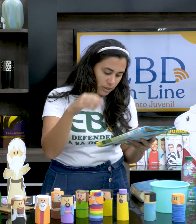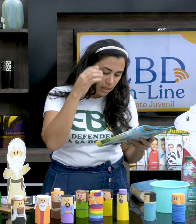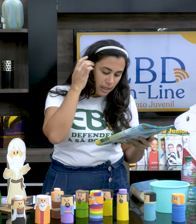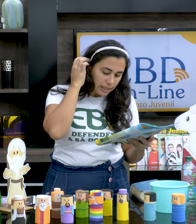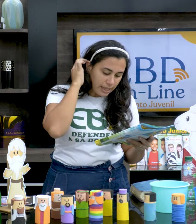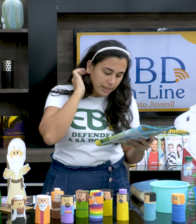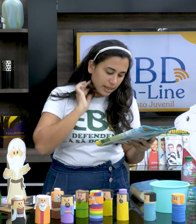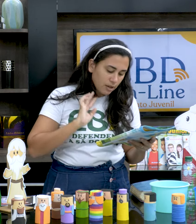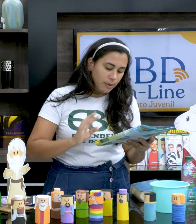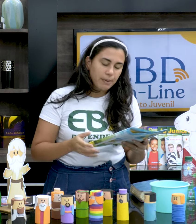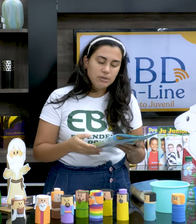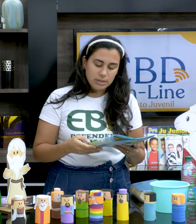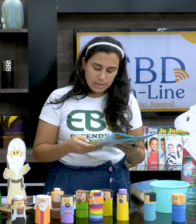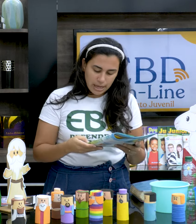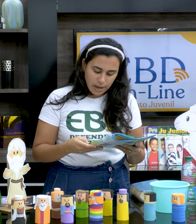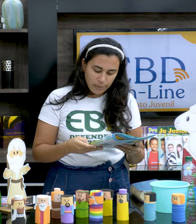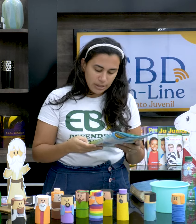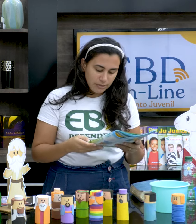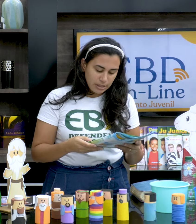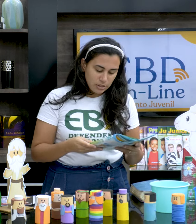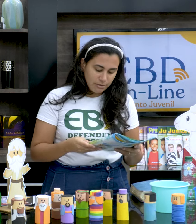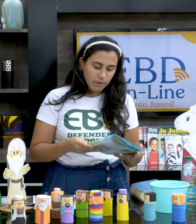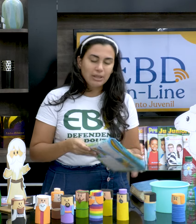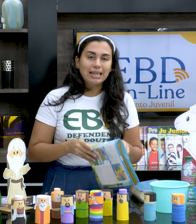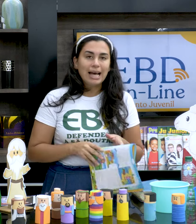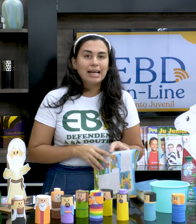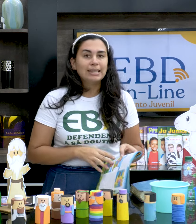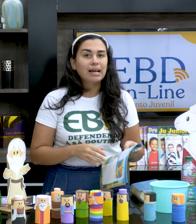deserto. Quem crê no Papai do Céu, ele não vai